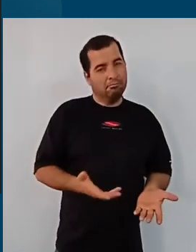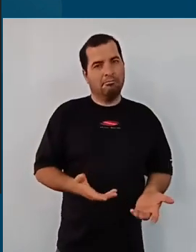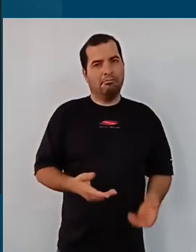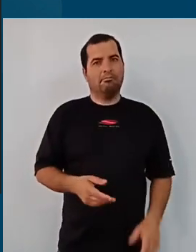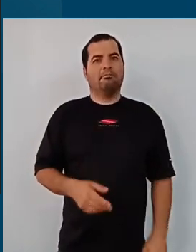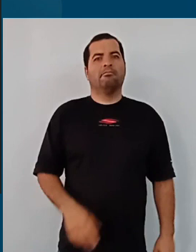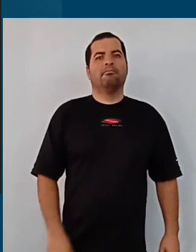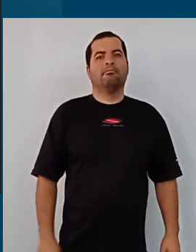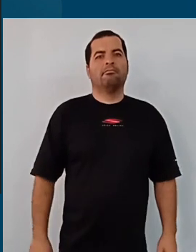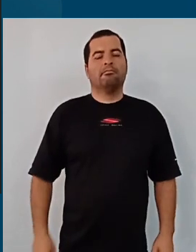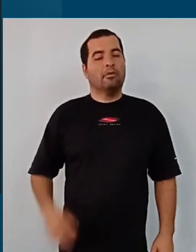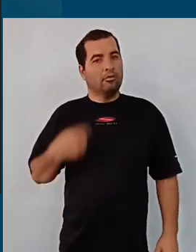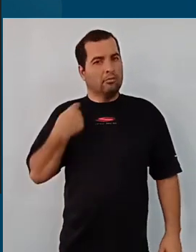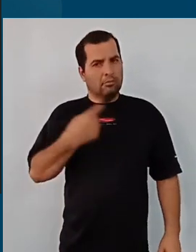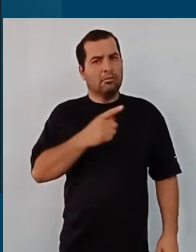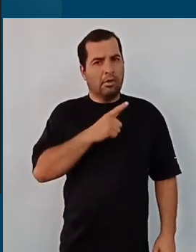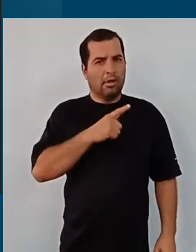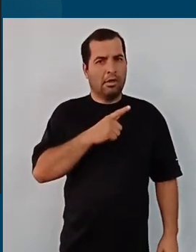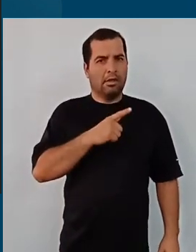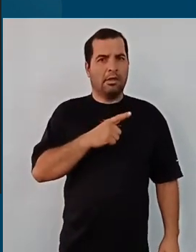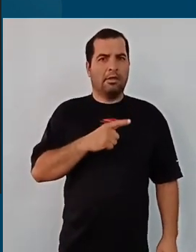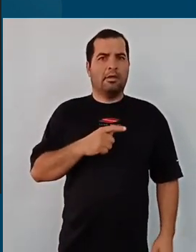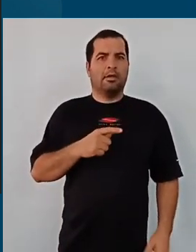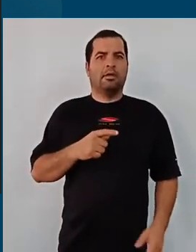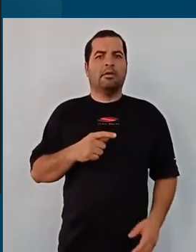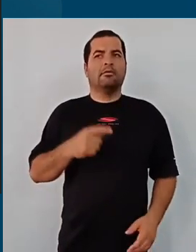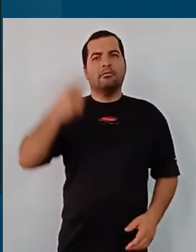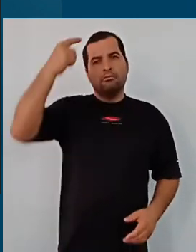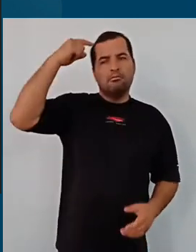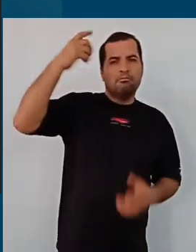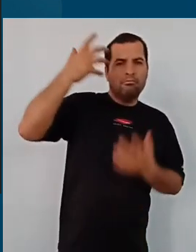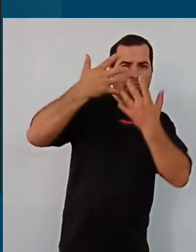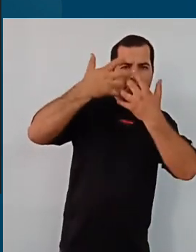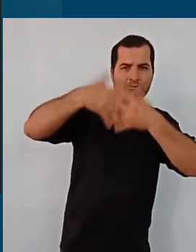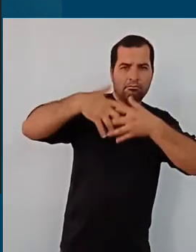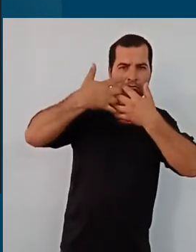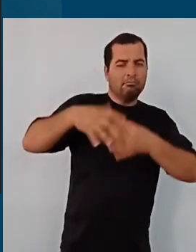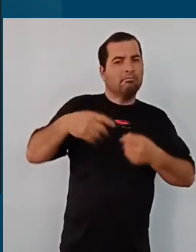habilidade. Os esquemas são estruturas neuronais